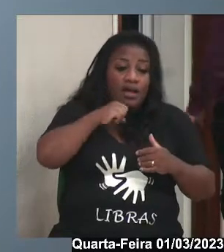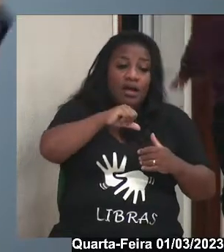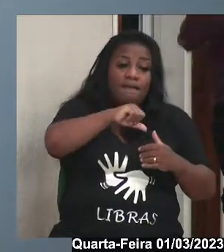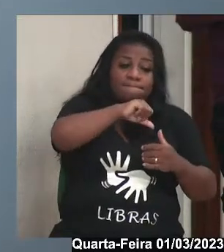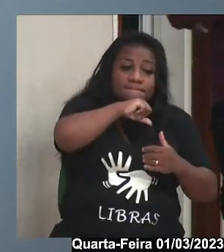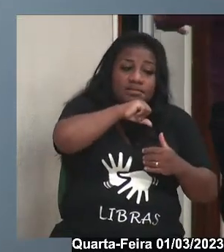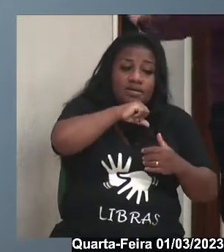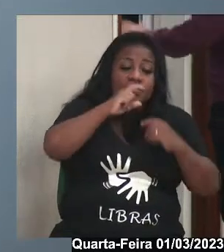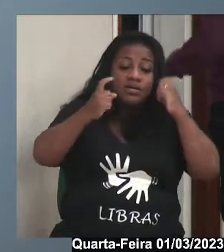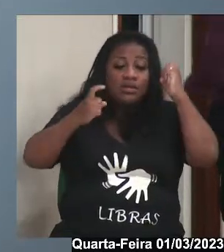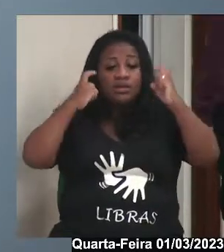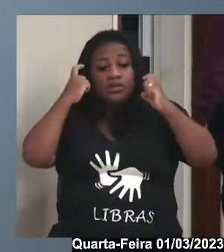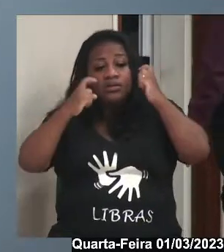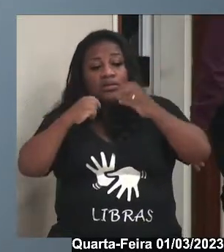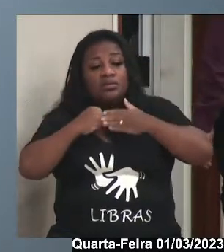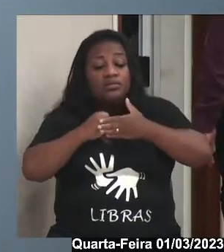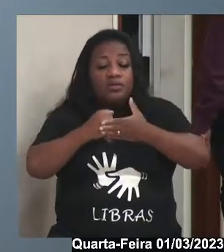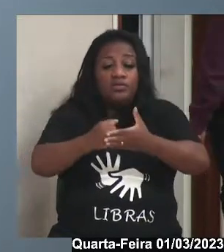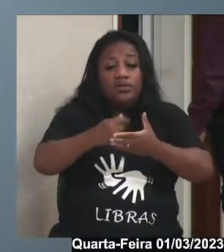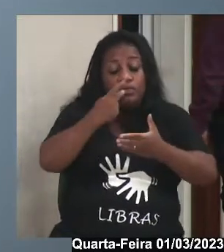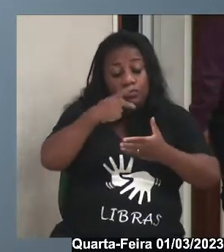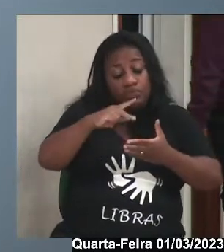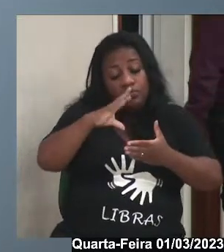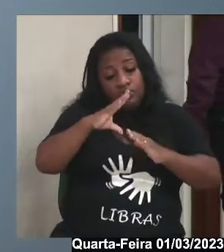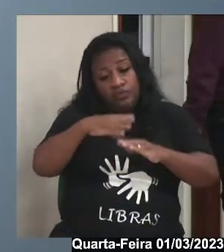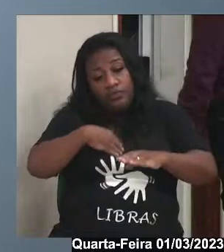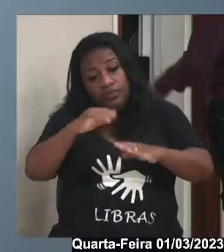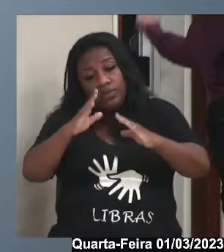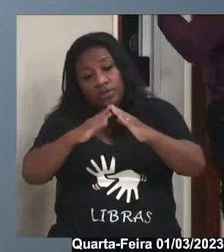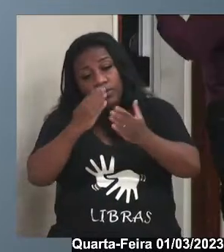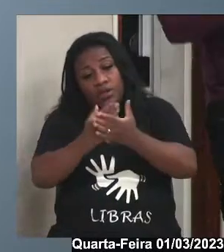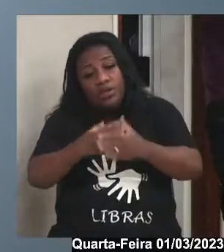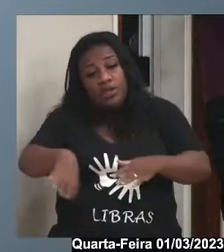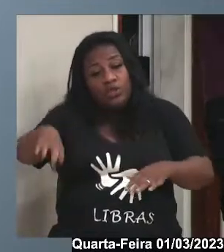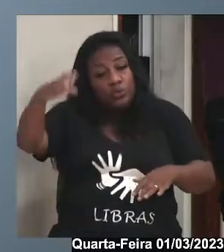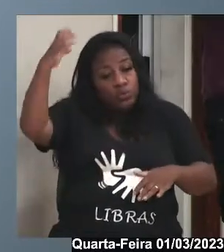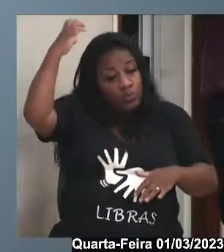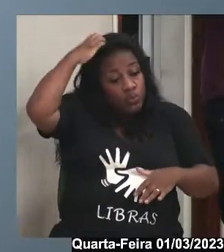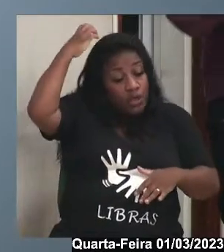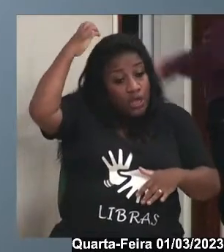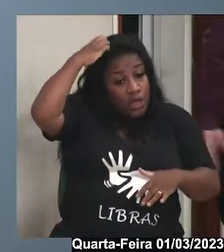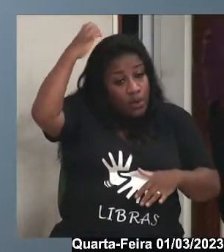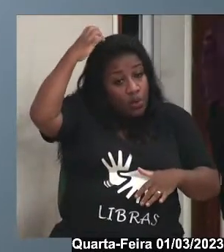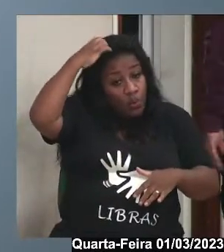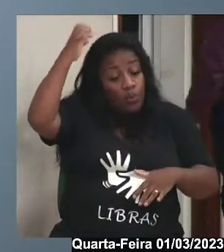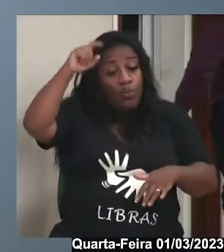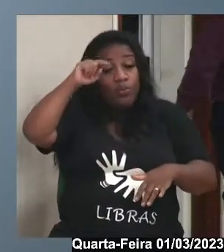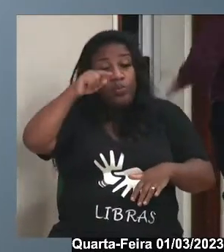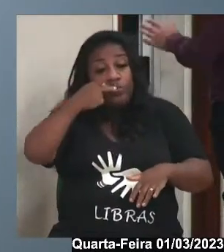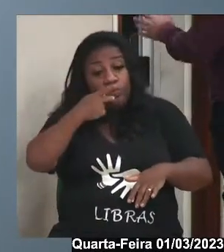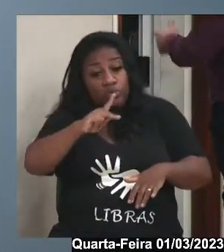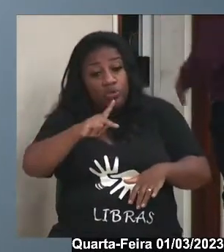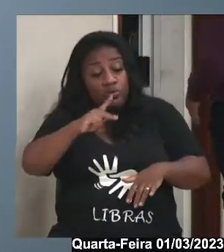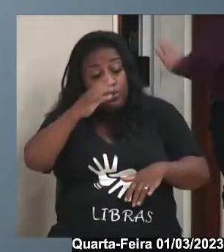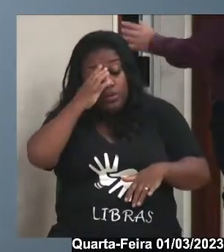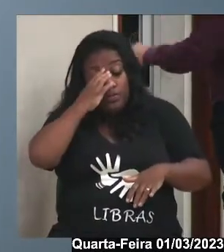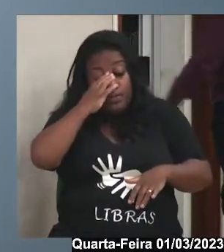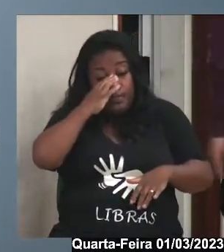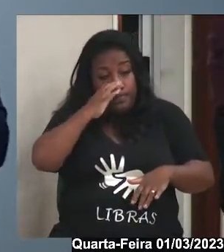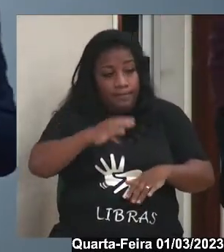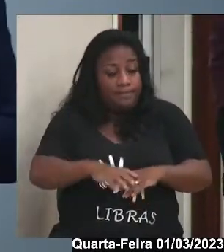A mãe que está no pronto-socorro reclamando com falta de médico, e isso tudo é culpa do senhor que não sabe gerir a nossa